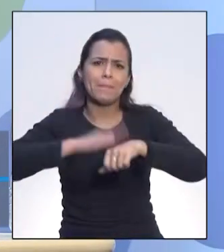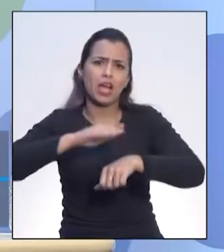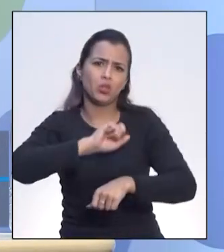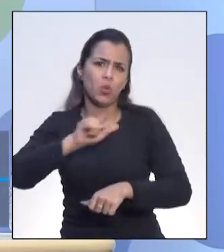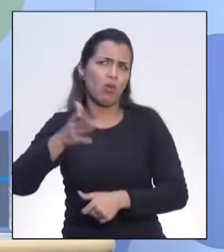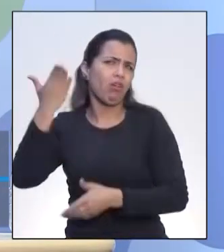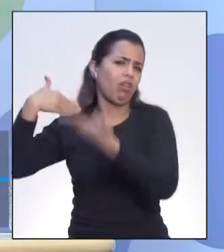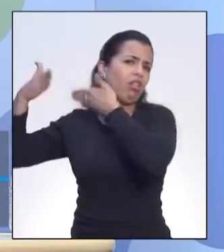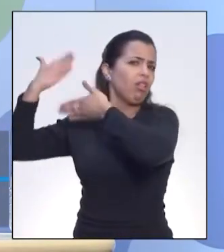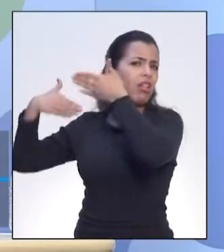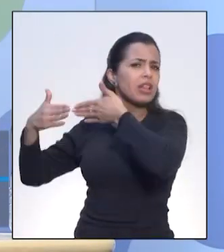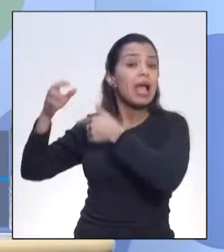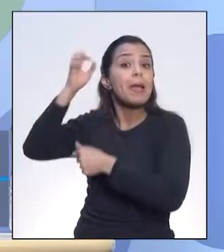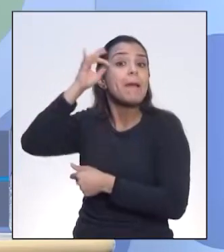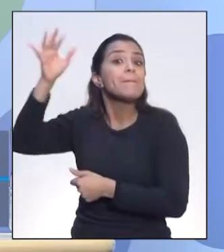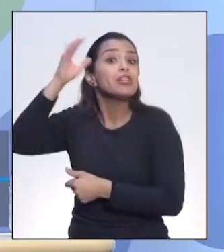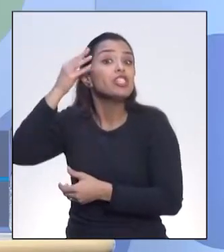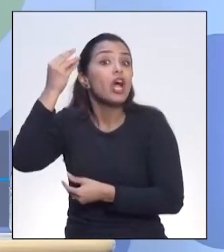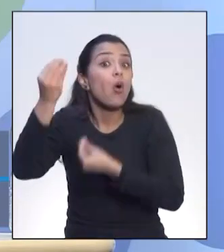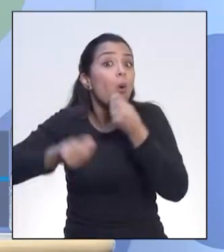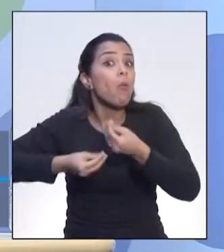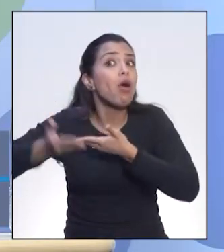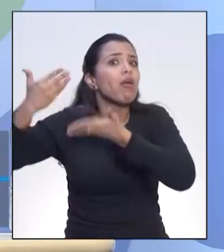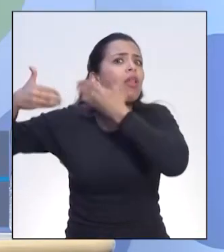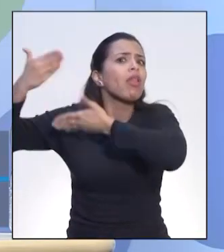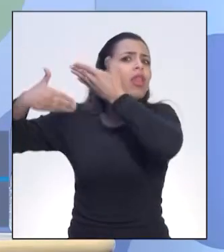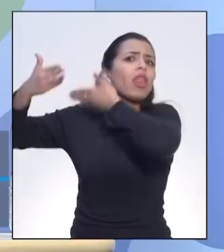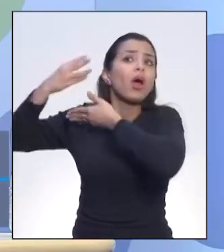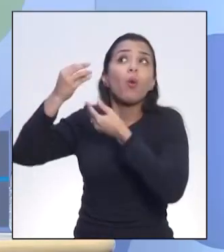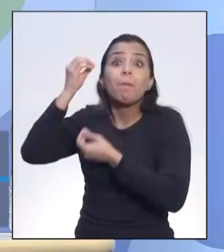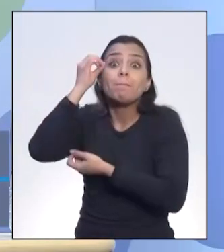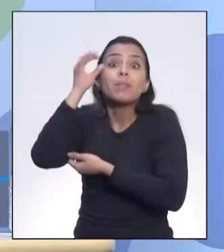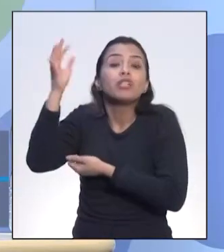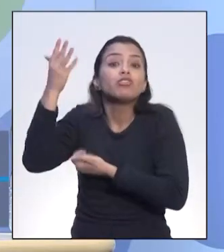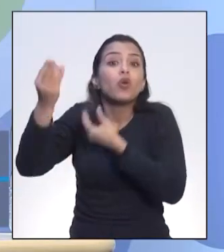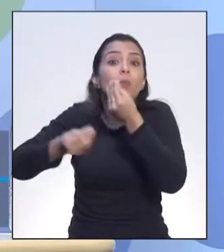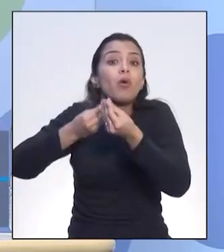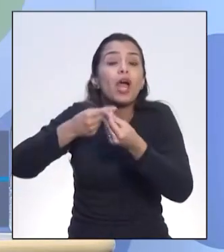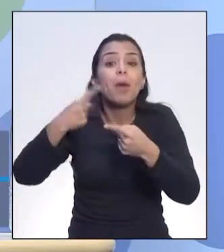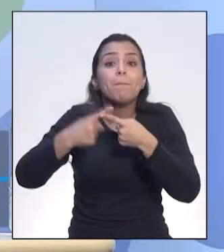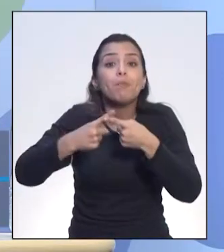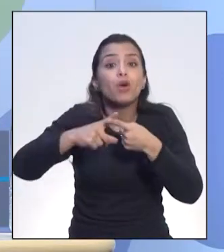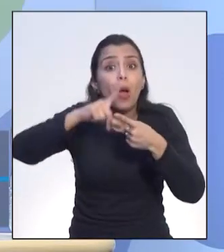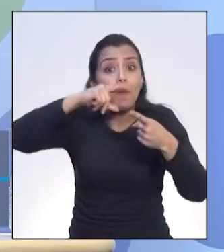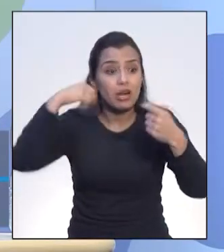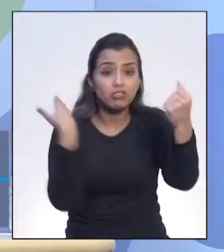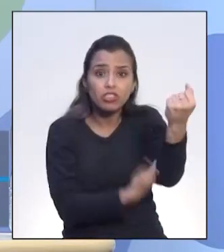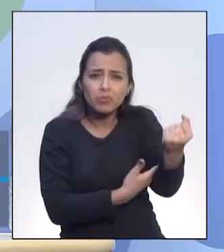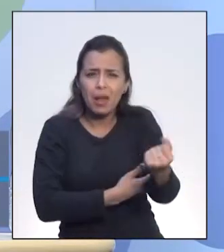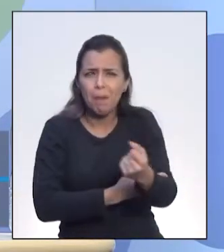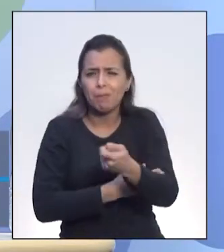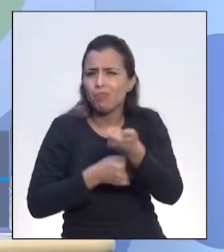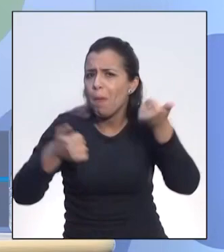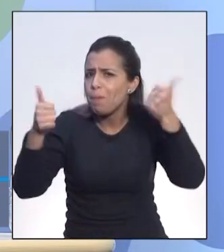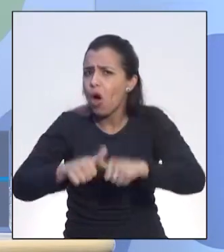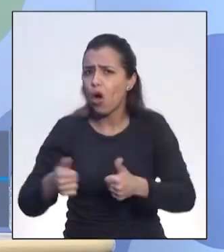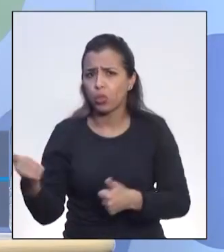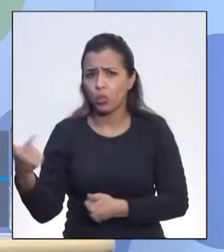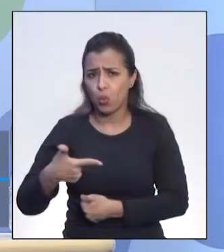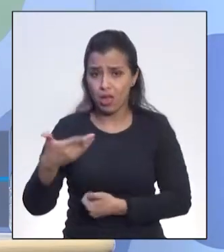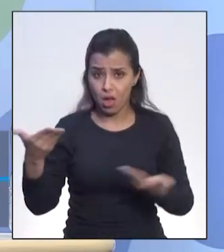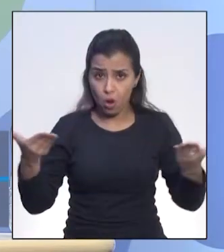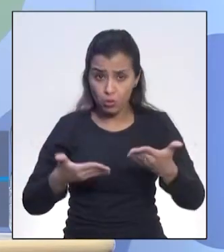mais aberta. Imagina como isso é em gerações passadas, onde o machismo ainda era mais forte do que a gente tem hoje, né?